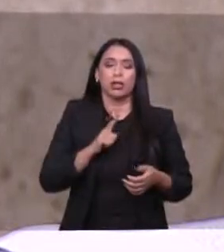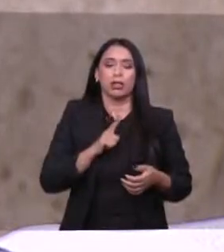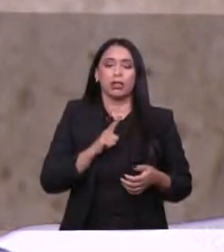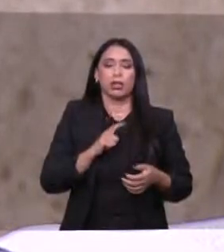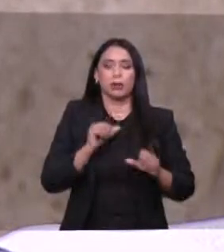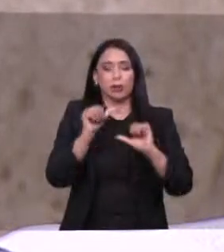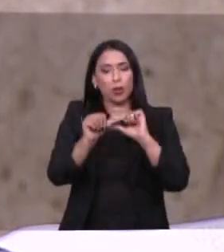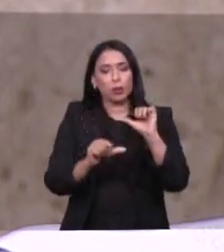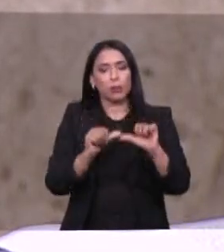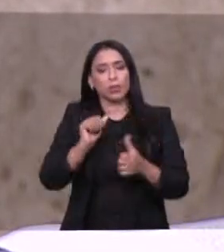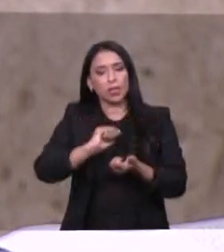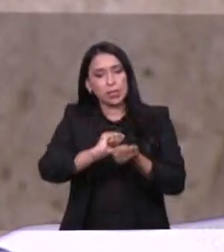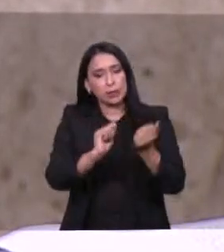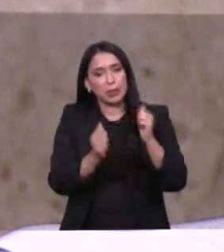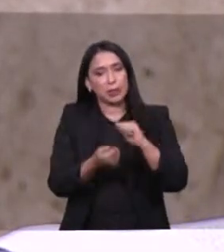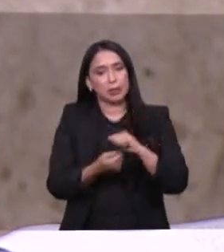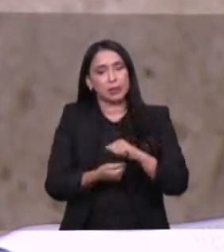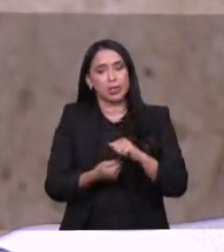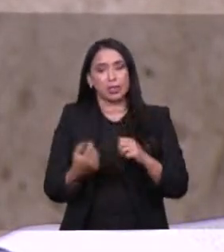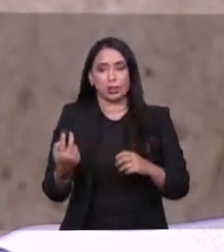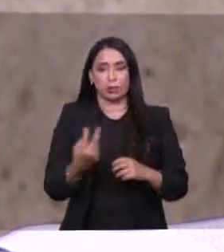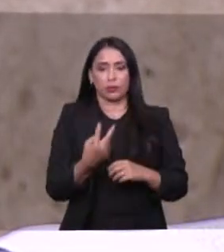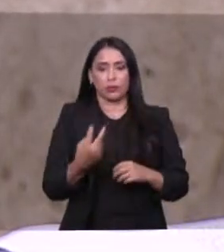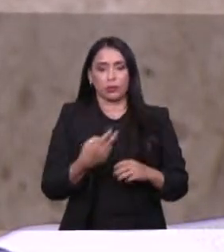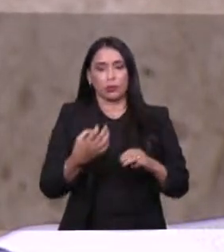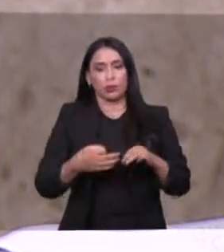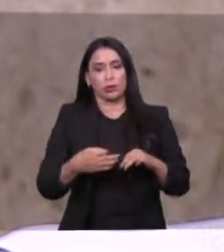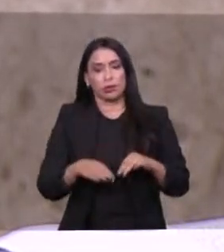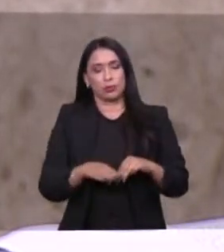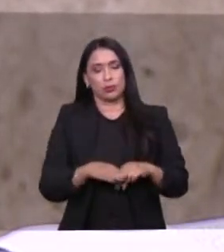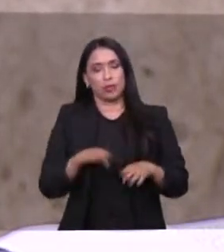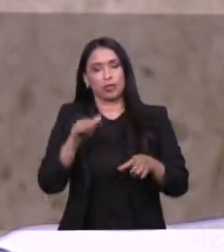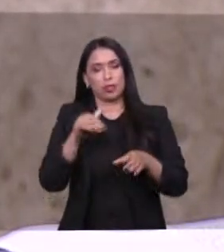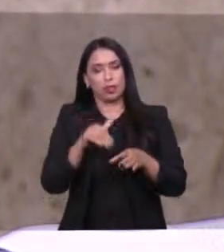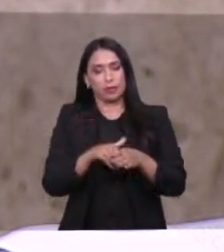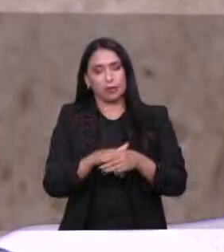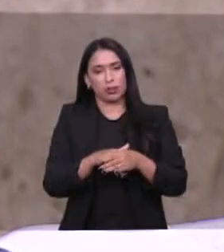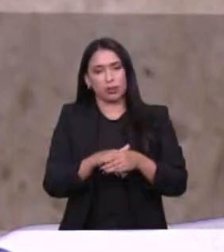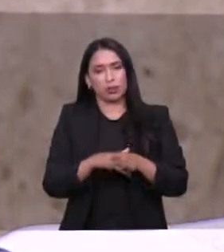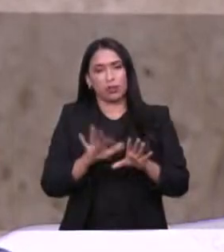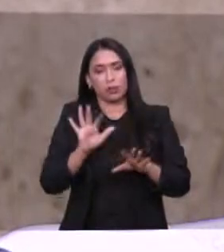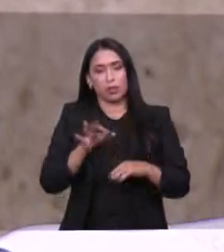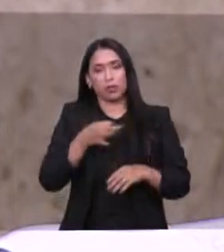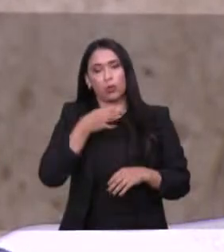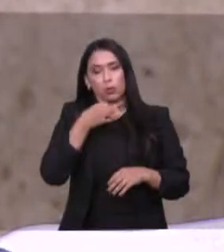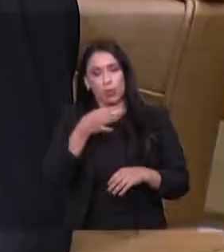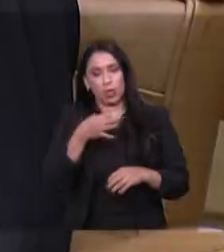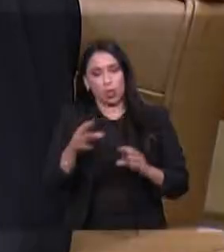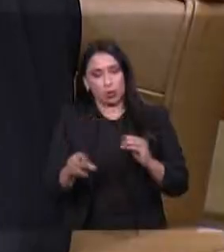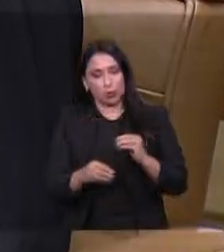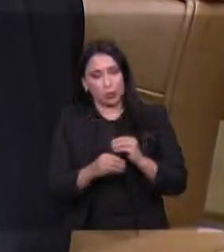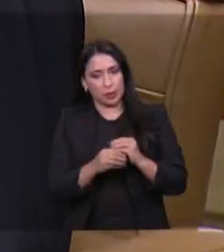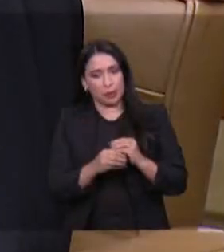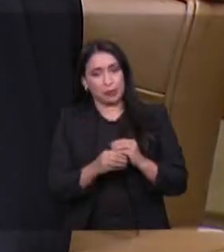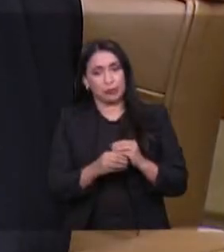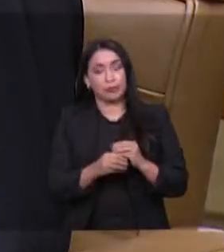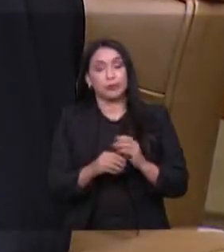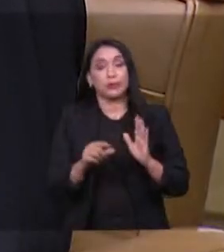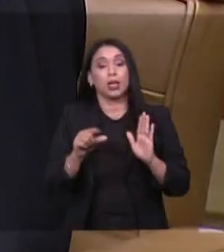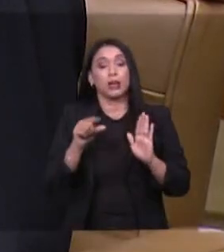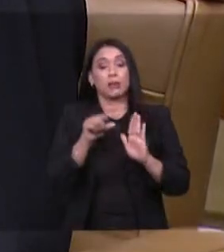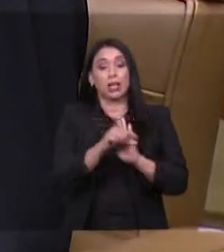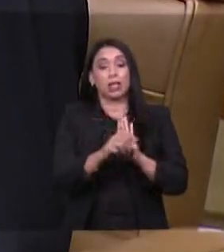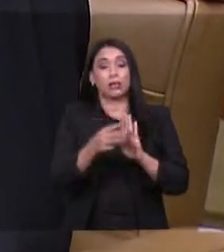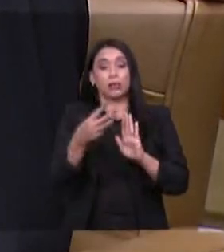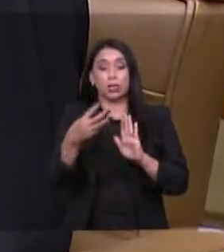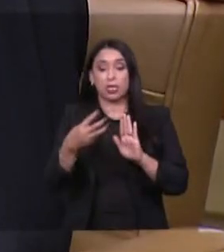convergência dos dois ministros, Vossa Excelência está acompanhando, mas com uma sugestão. Isso. Seria isso, né? Tanto o parágrafo 3º